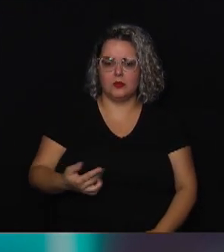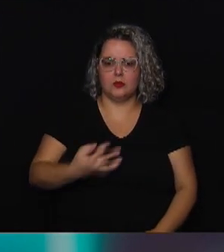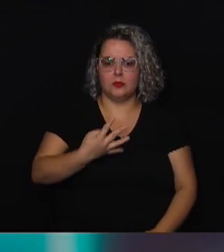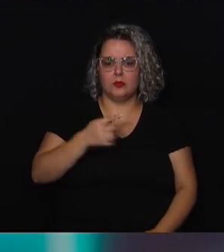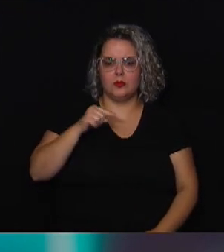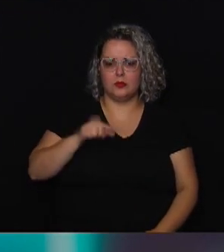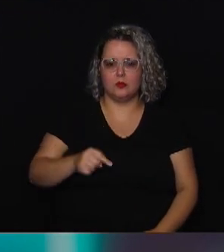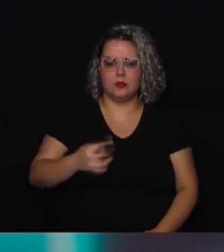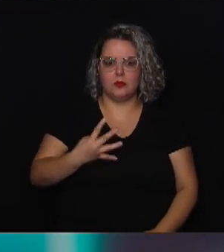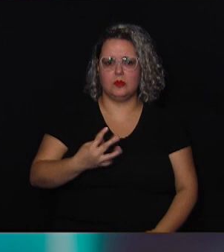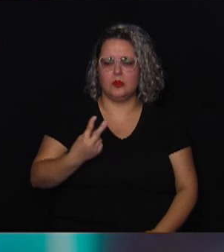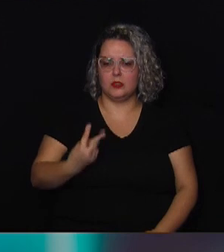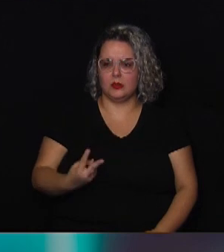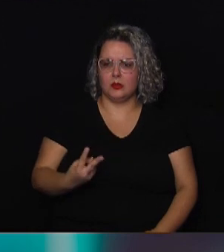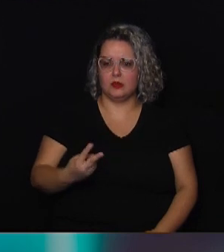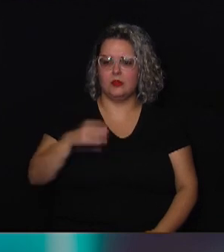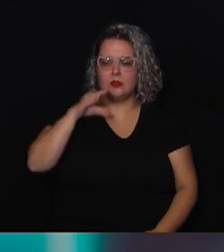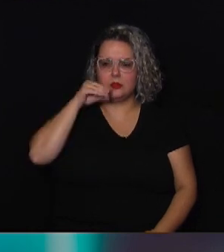funcionários.